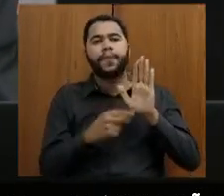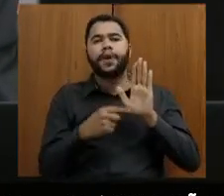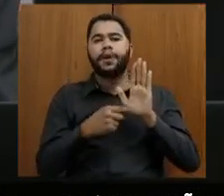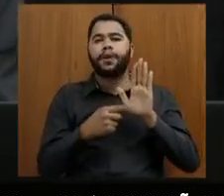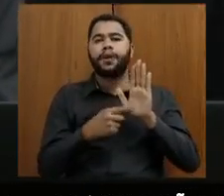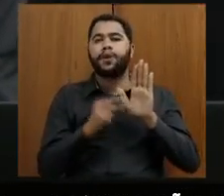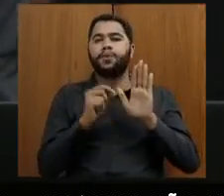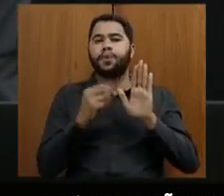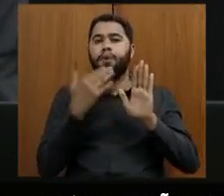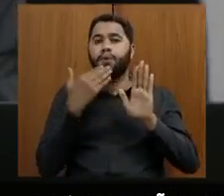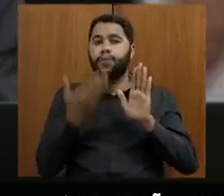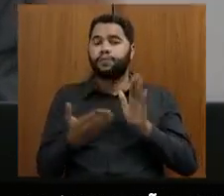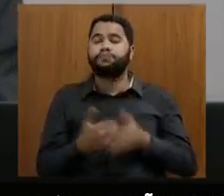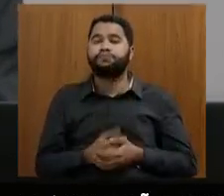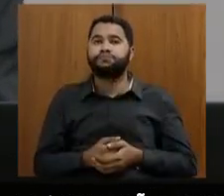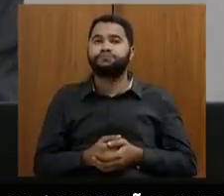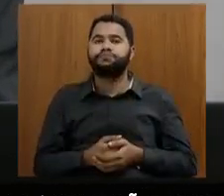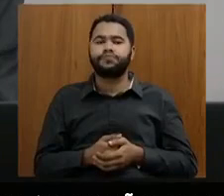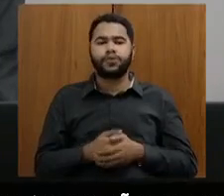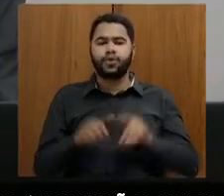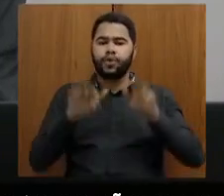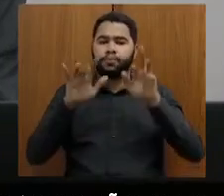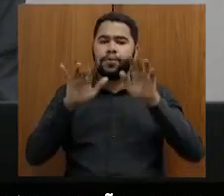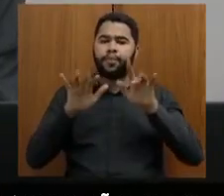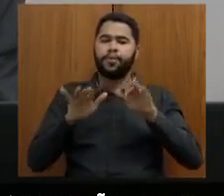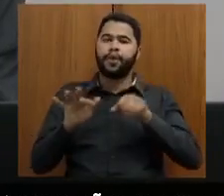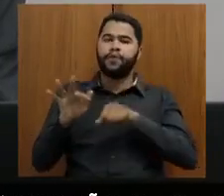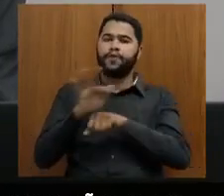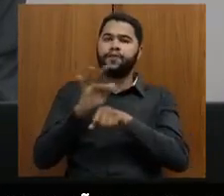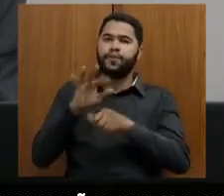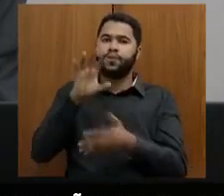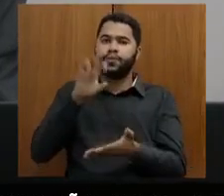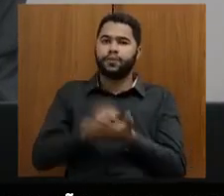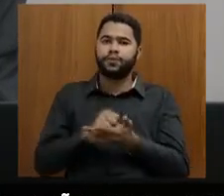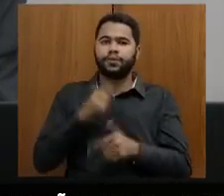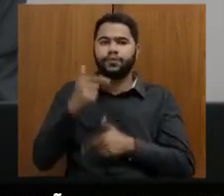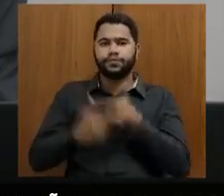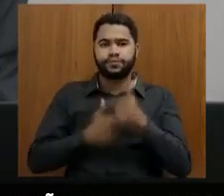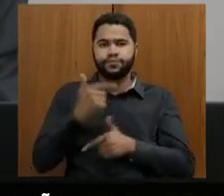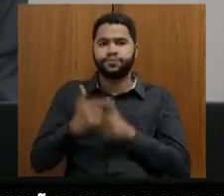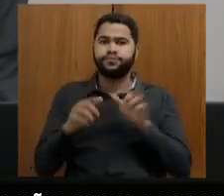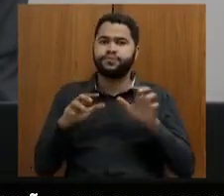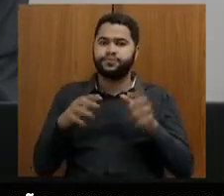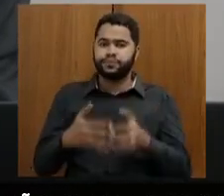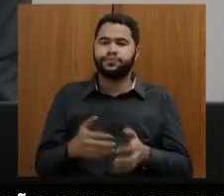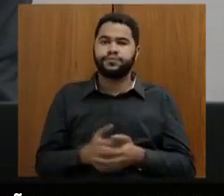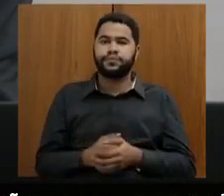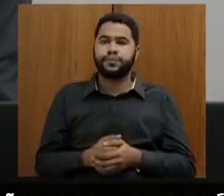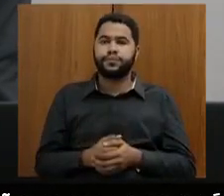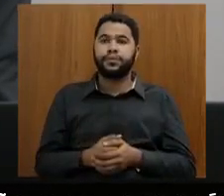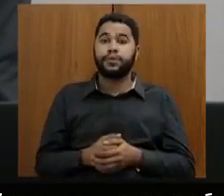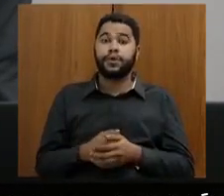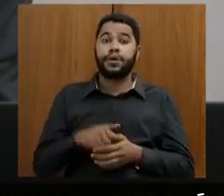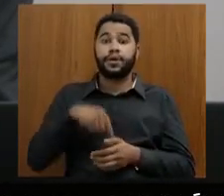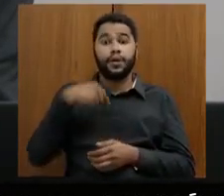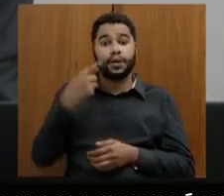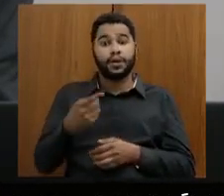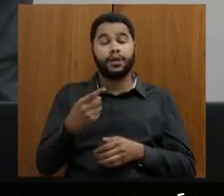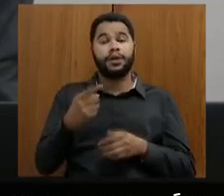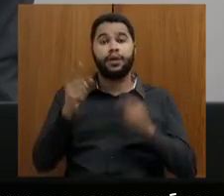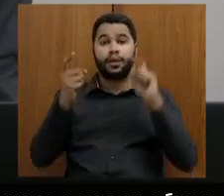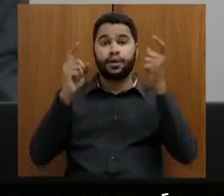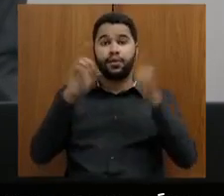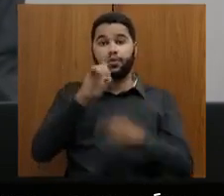para que fique formalizado e Registro a babá da comissão isso para a próxima reunião